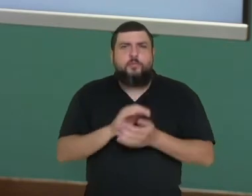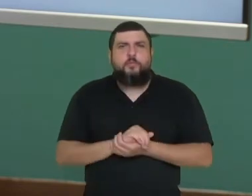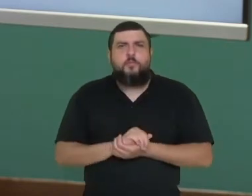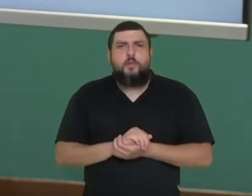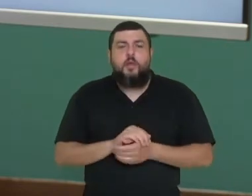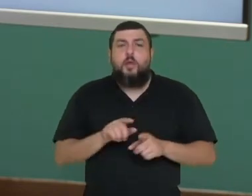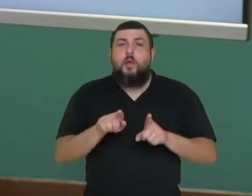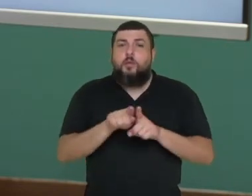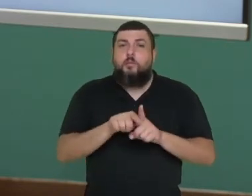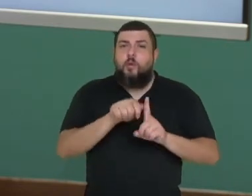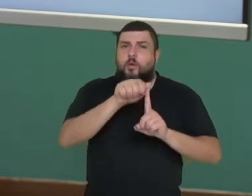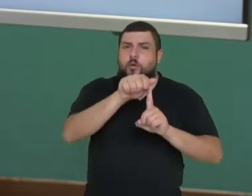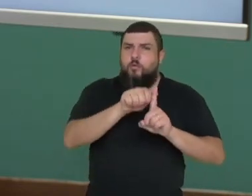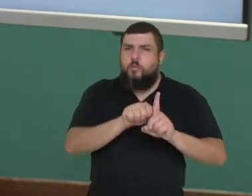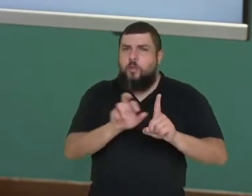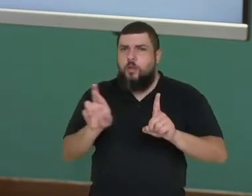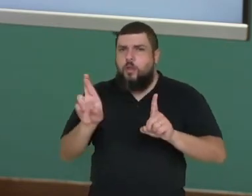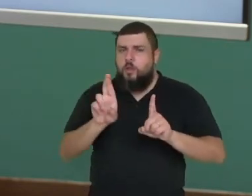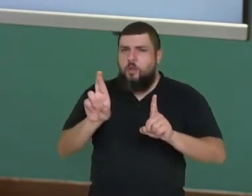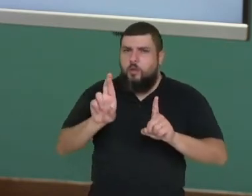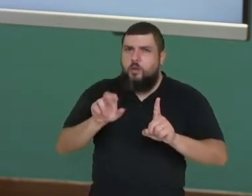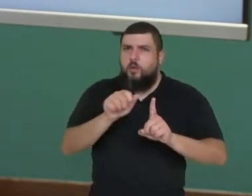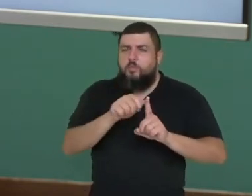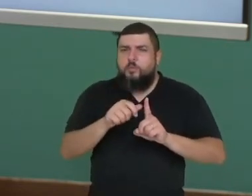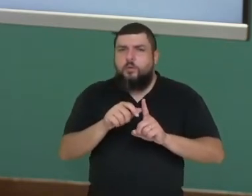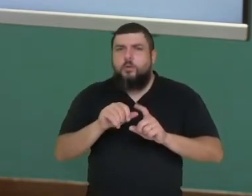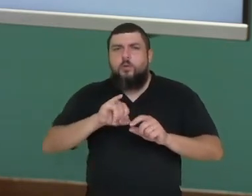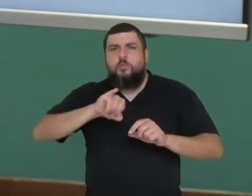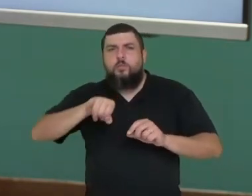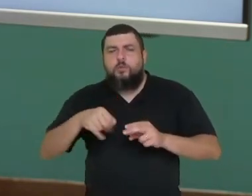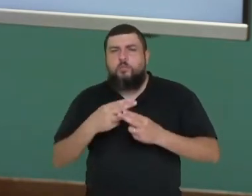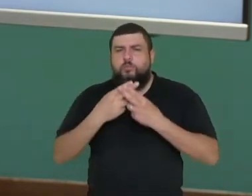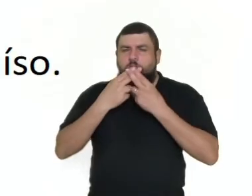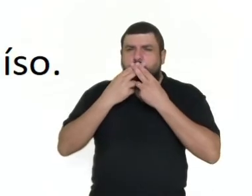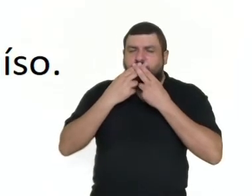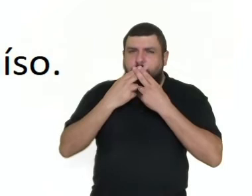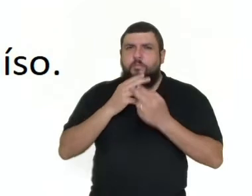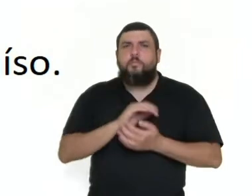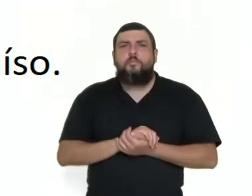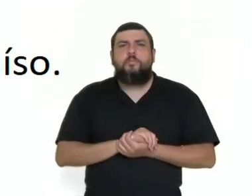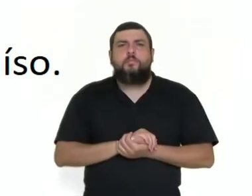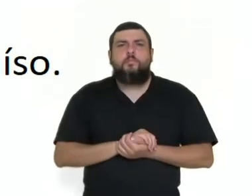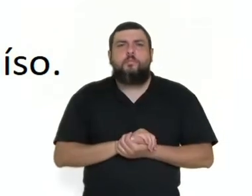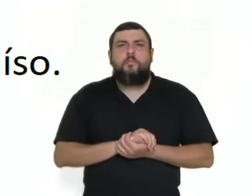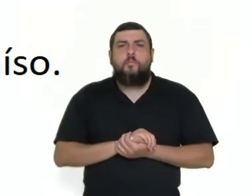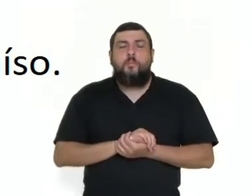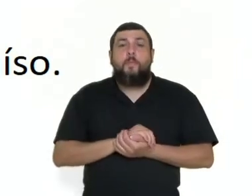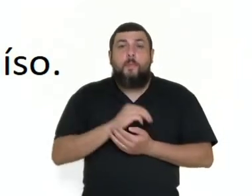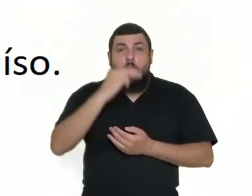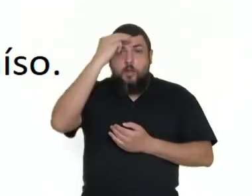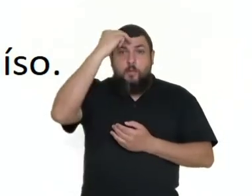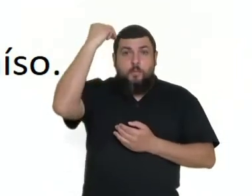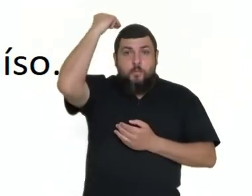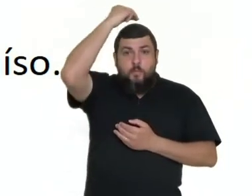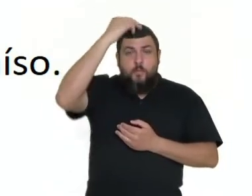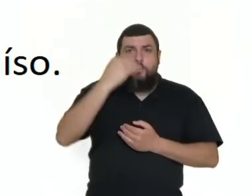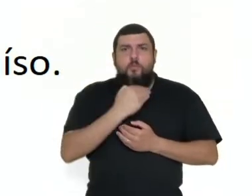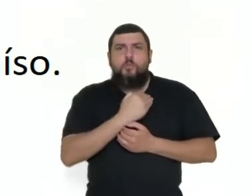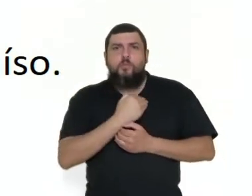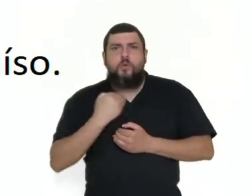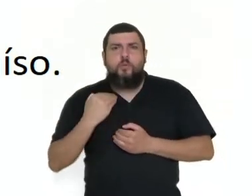no mês Ramadã, tem várias outras características. Após a morte de Maomé em 632, os